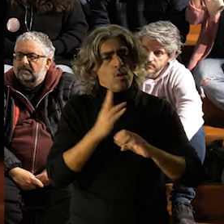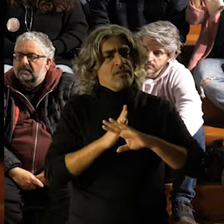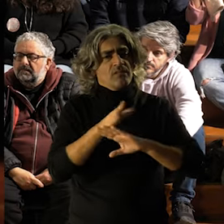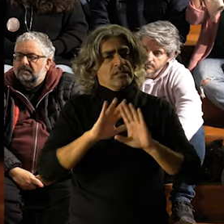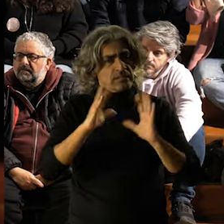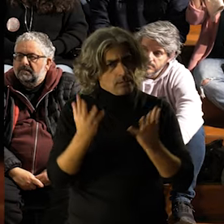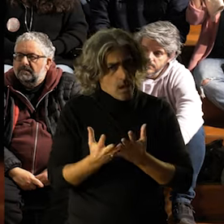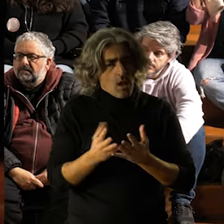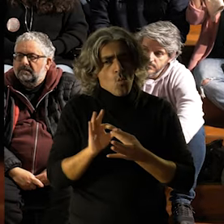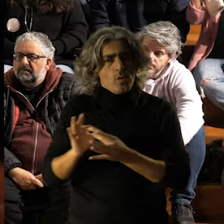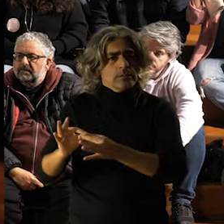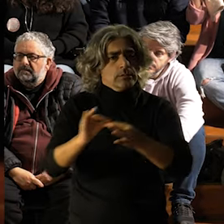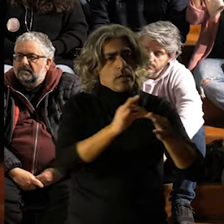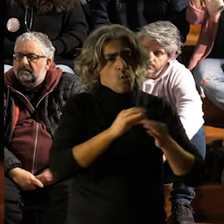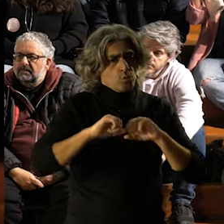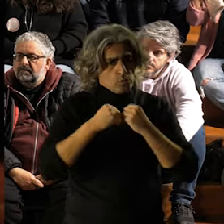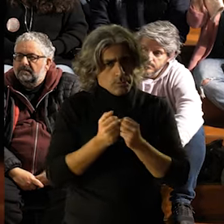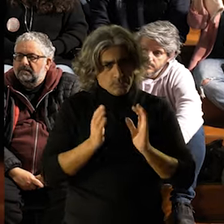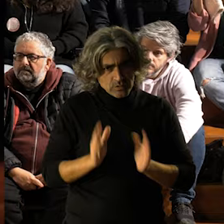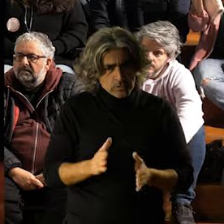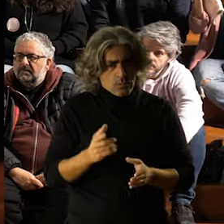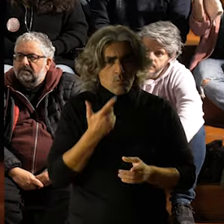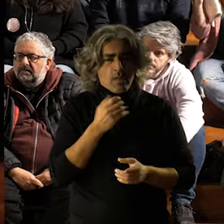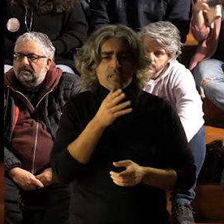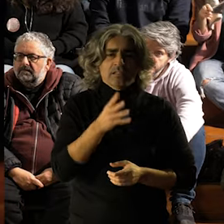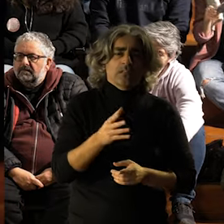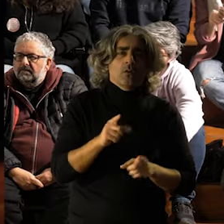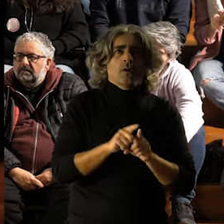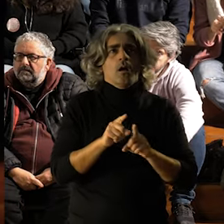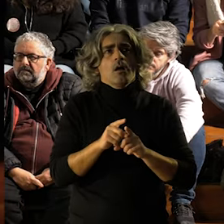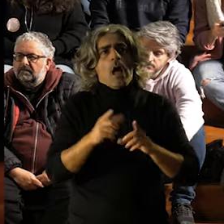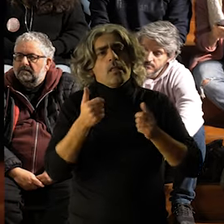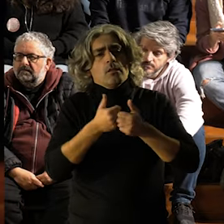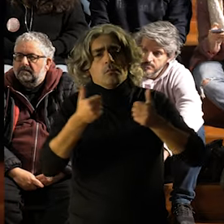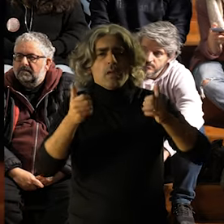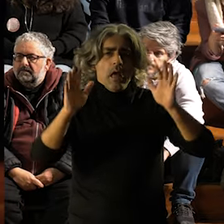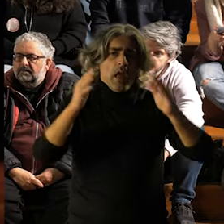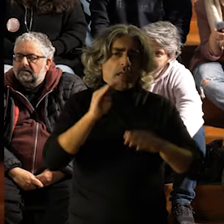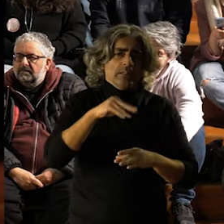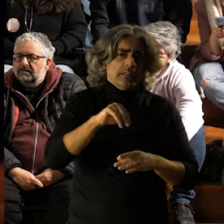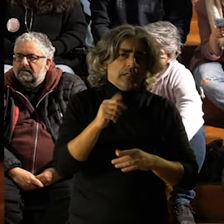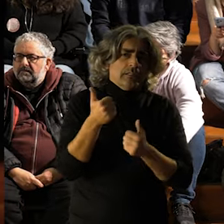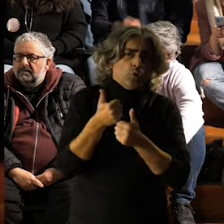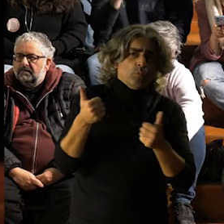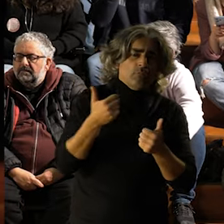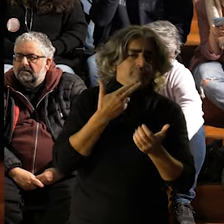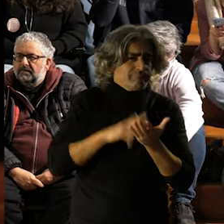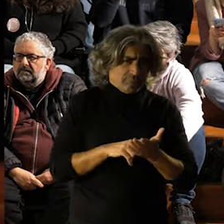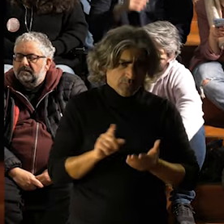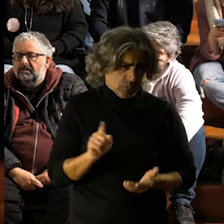que faça a coesão social. E nunca diremos que está tudo bem no SNS, porque sabemos que não